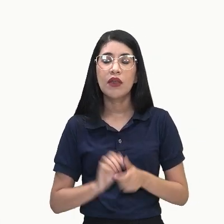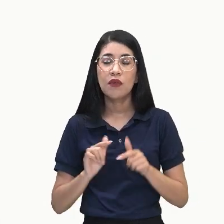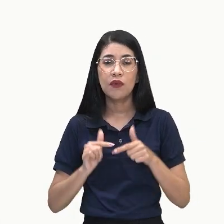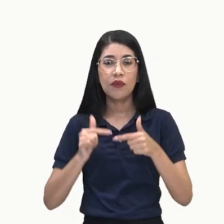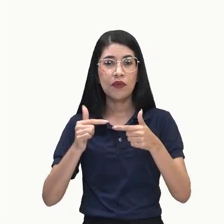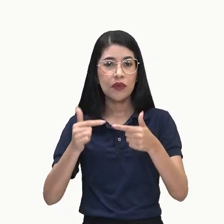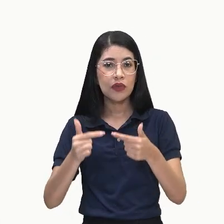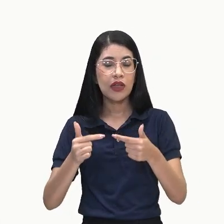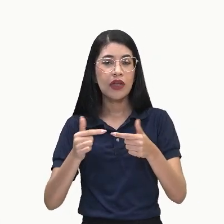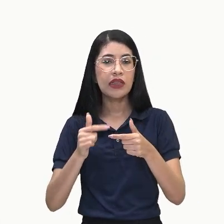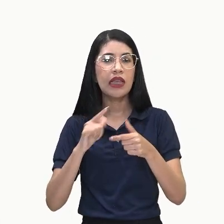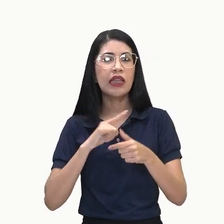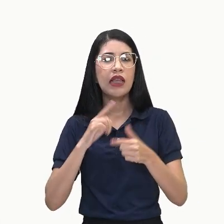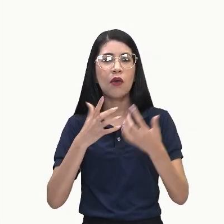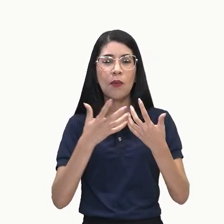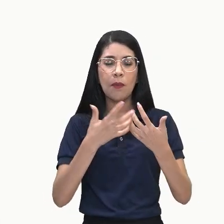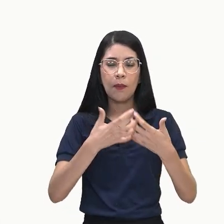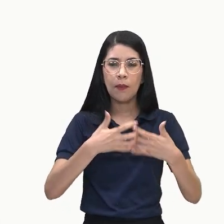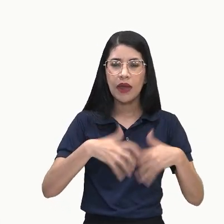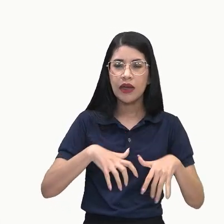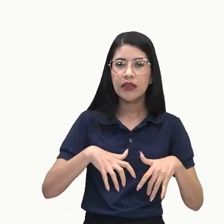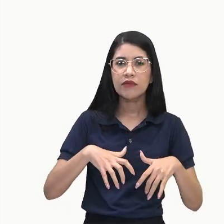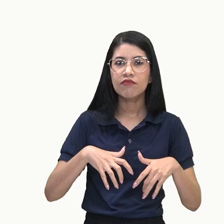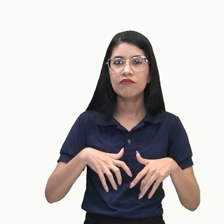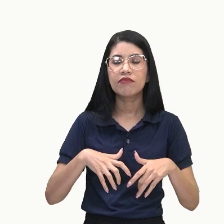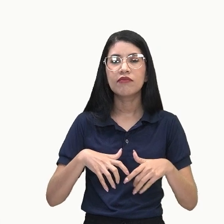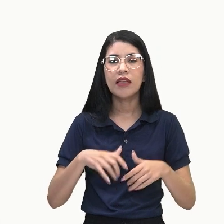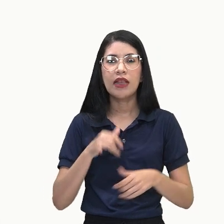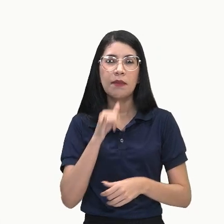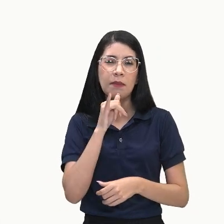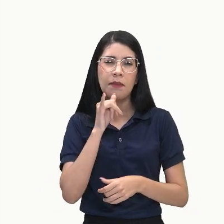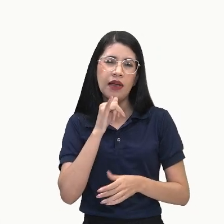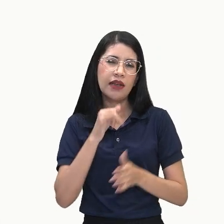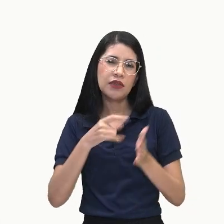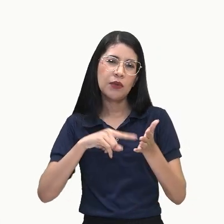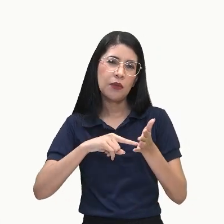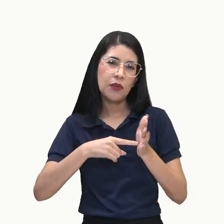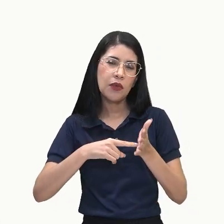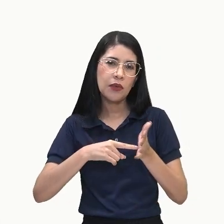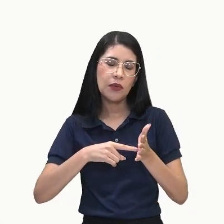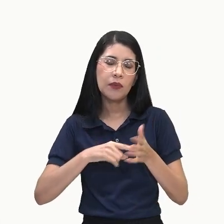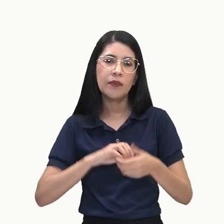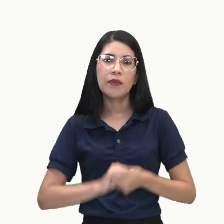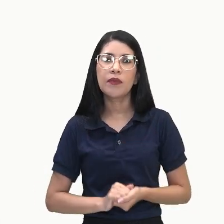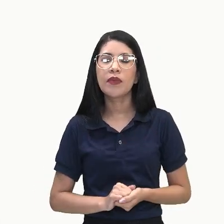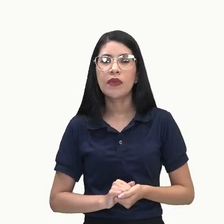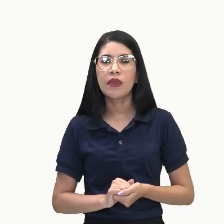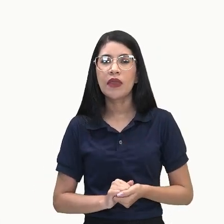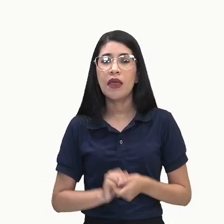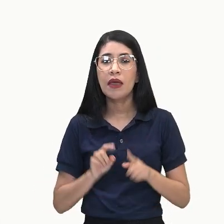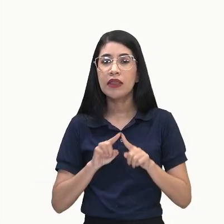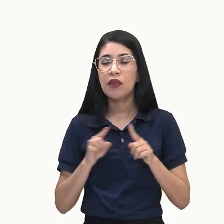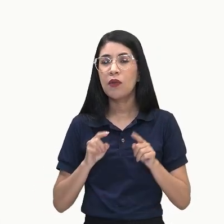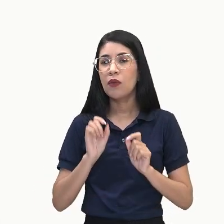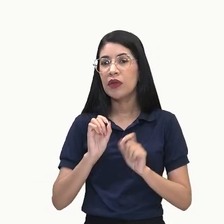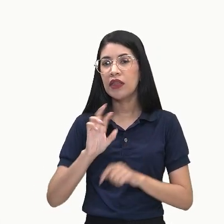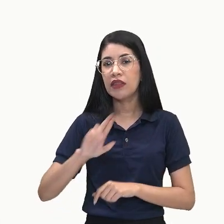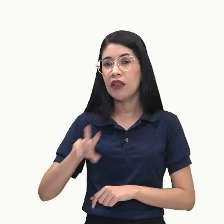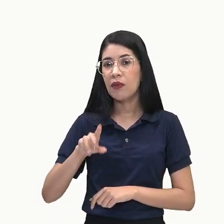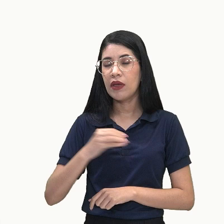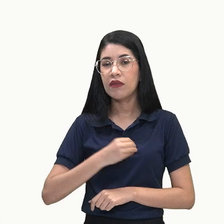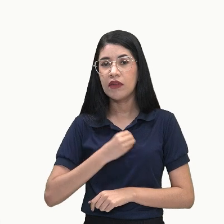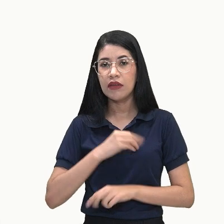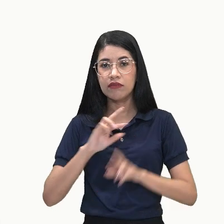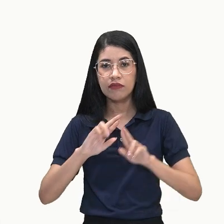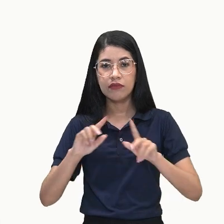funcionamento ele é uma engrenagem, ele é uma máquina, ok? E aqui vai aparecer a exceção. Eu vou ler para vocês de